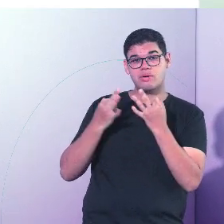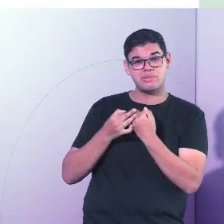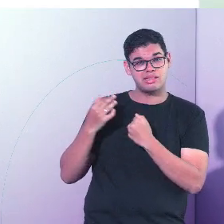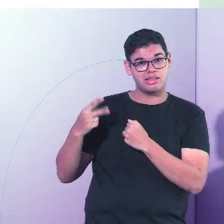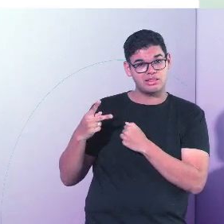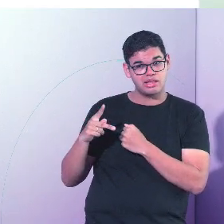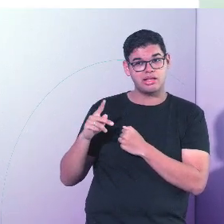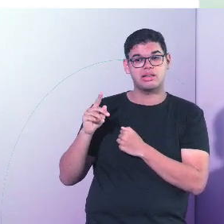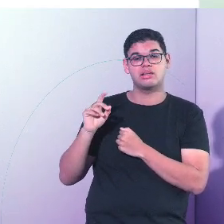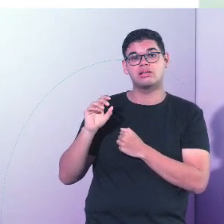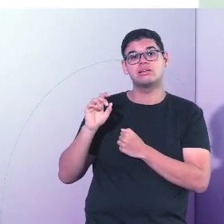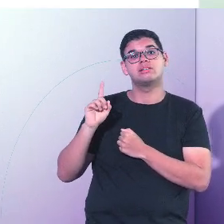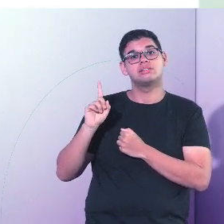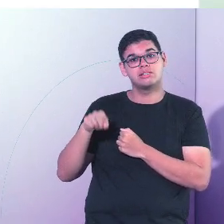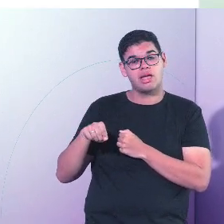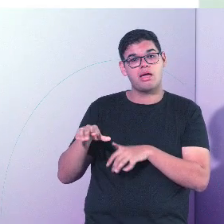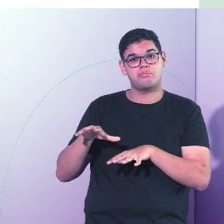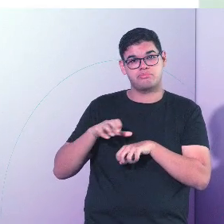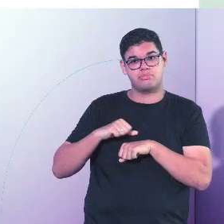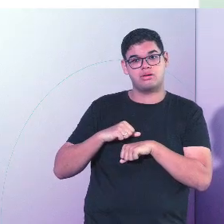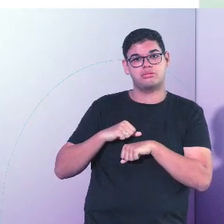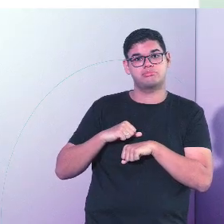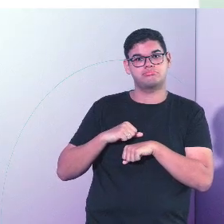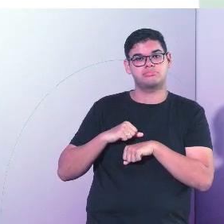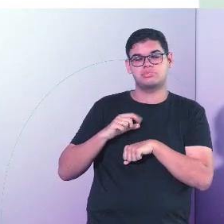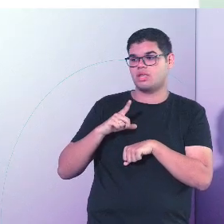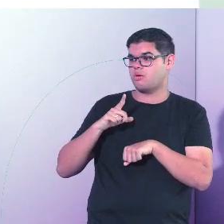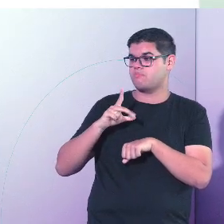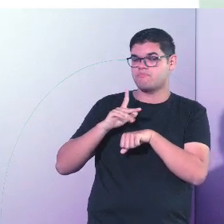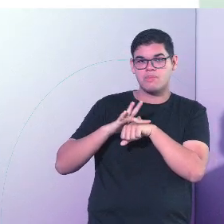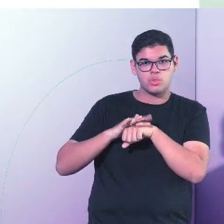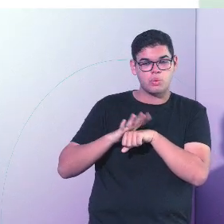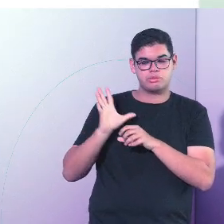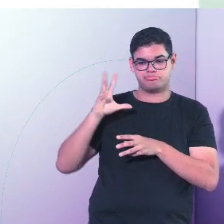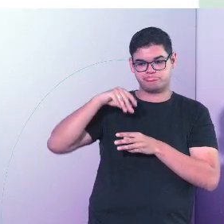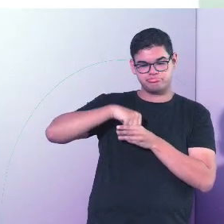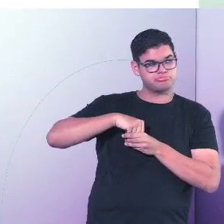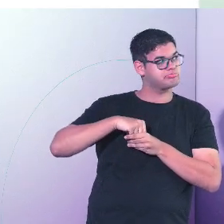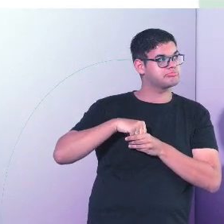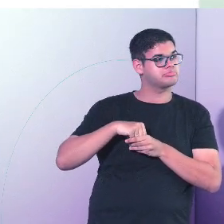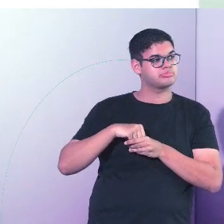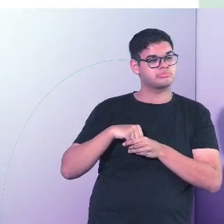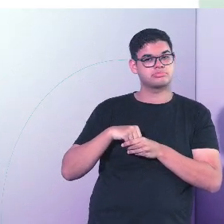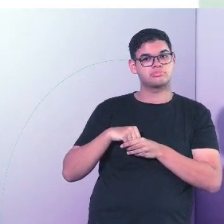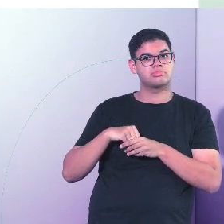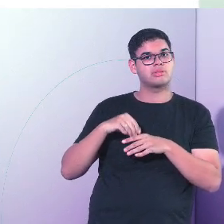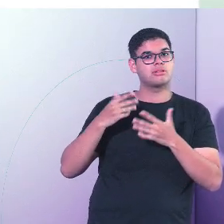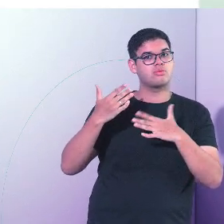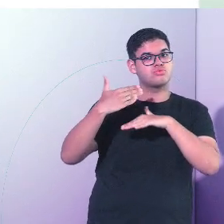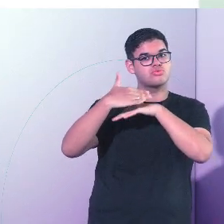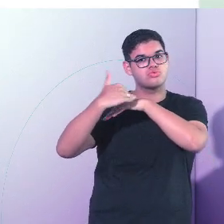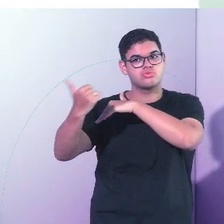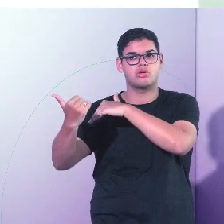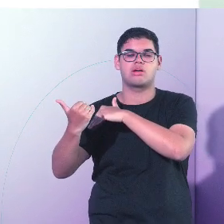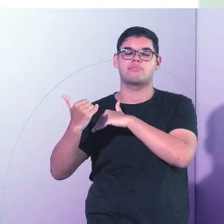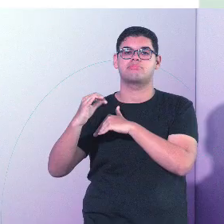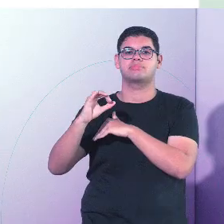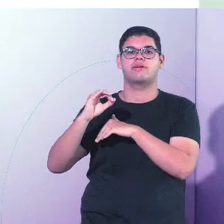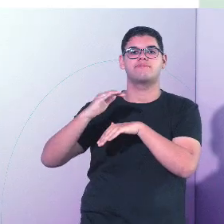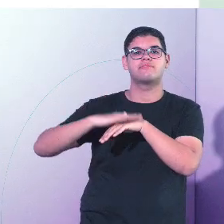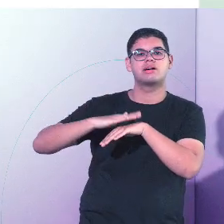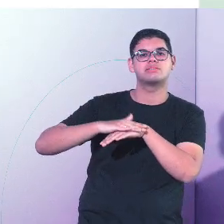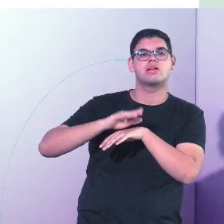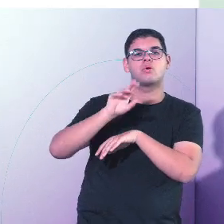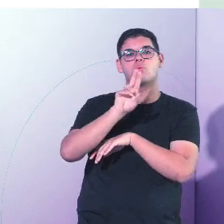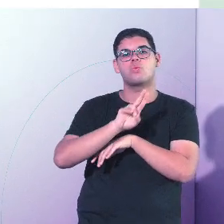portadora, ou ele mesmo, de repente, é portador de uma determinada doença, e ele é chamado a tomar uma decisão para incorporar ou não um produto X que vai